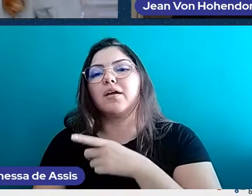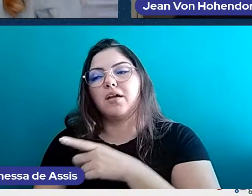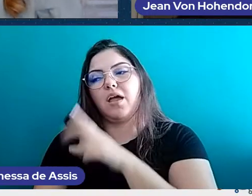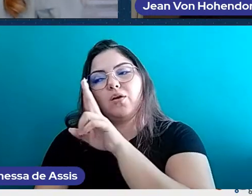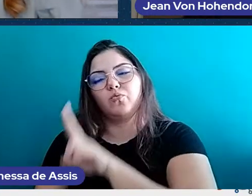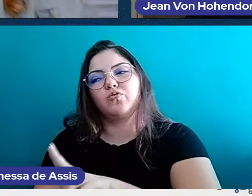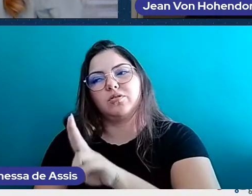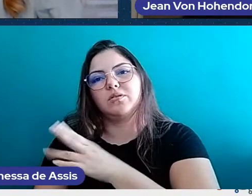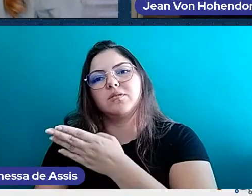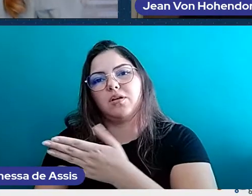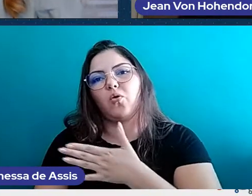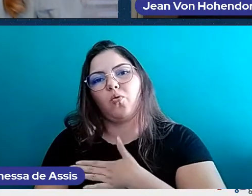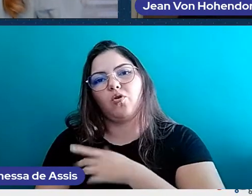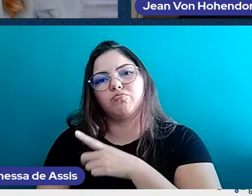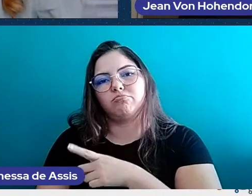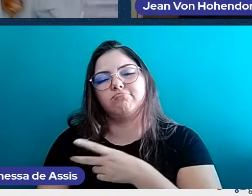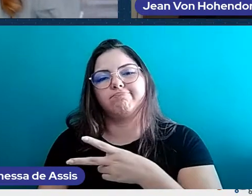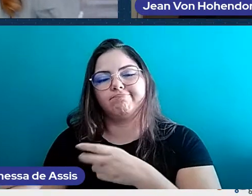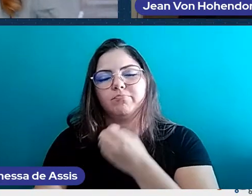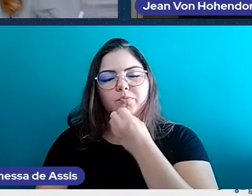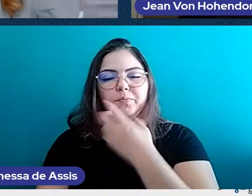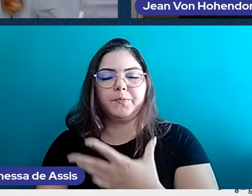utilizada.